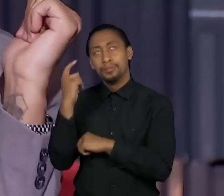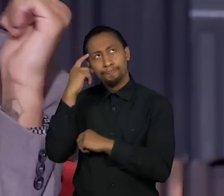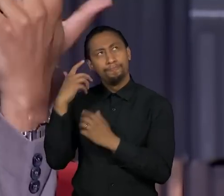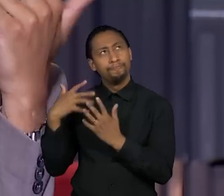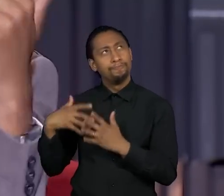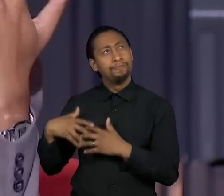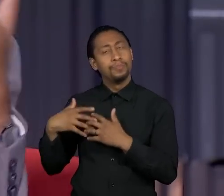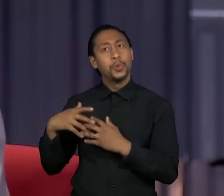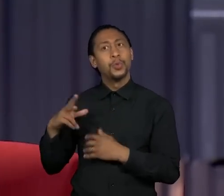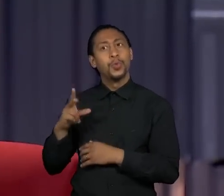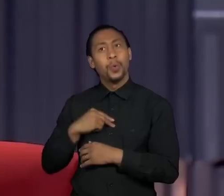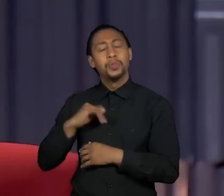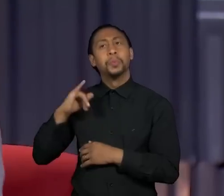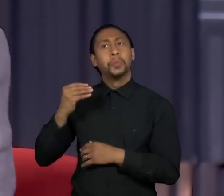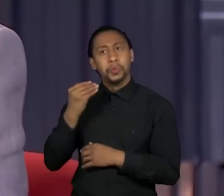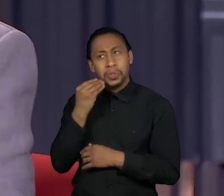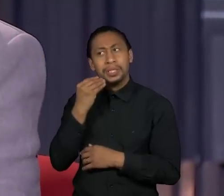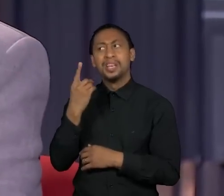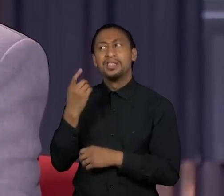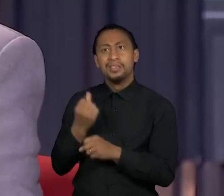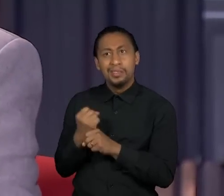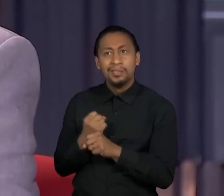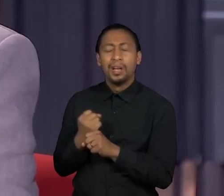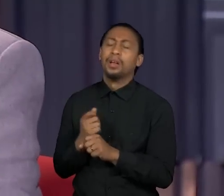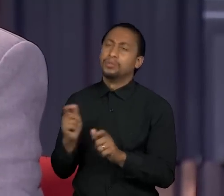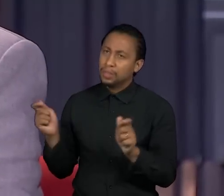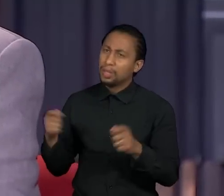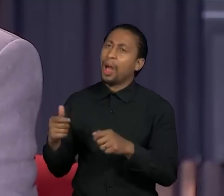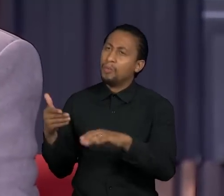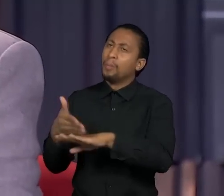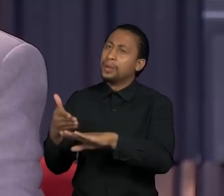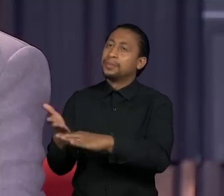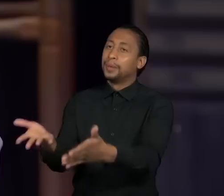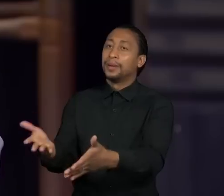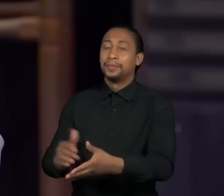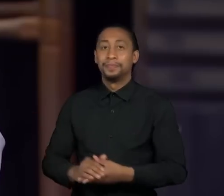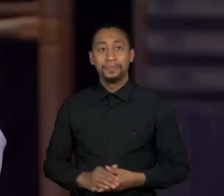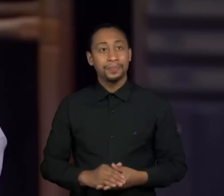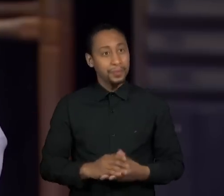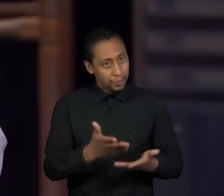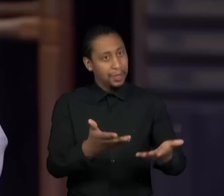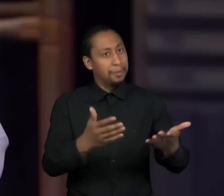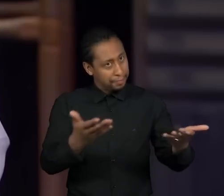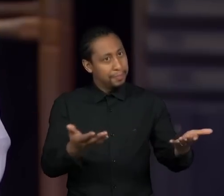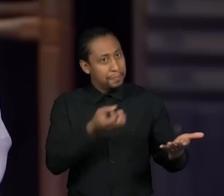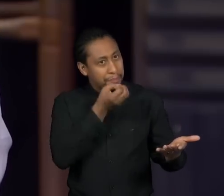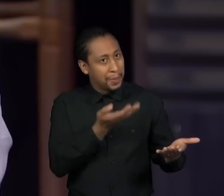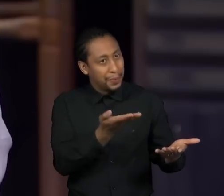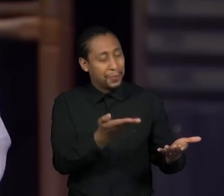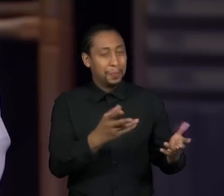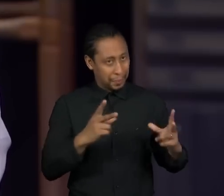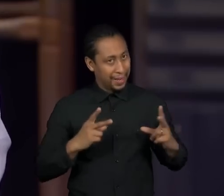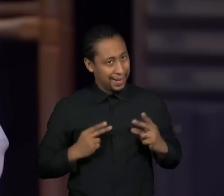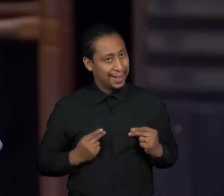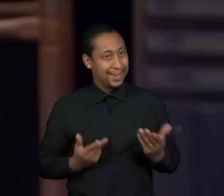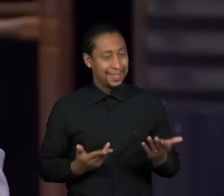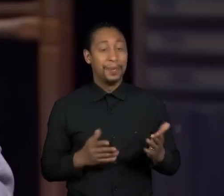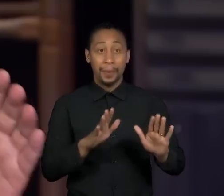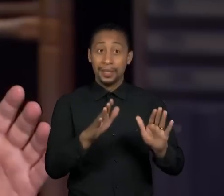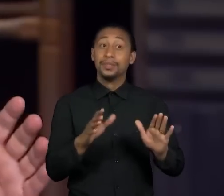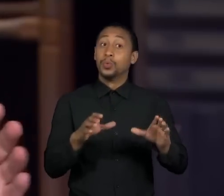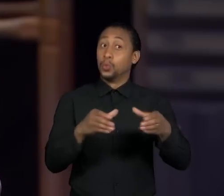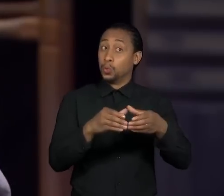pensei, porra, João, você trabalha há 16 anos, você merece pra caramba estar lá. Opa, mas muito. E que o João Vicente e o Tabet não me